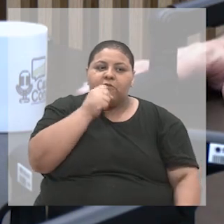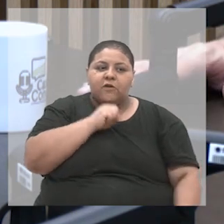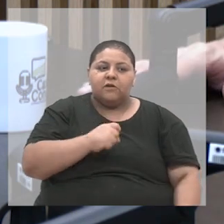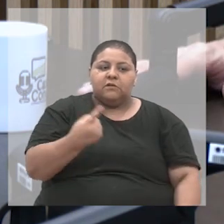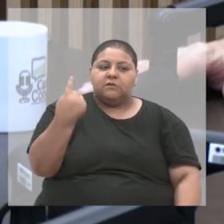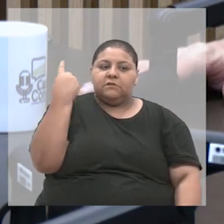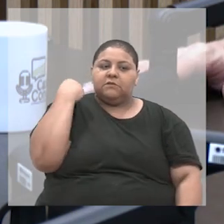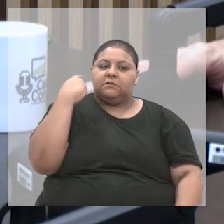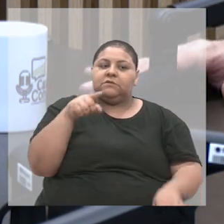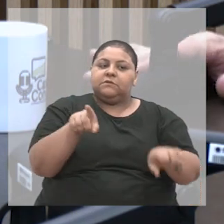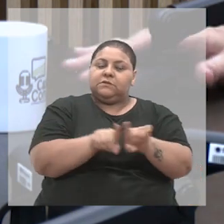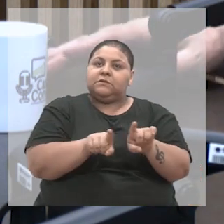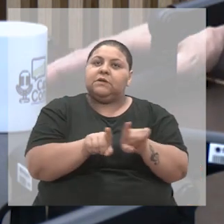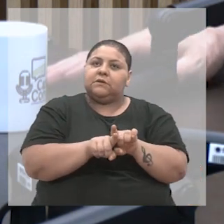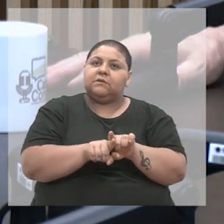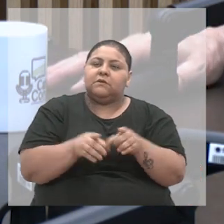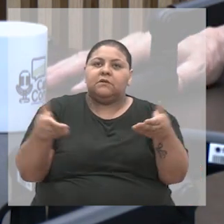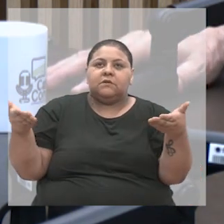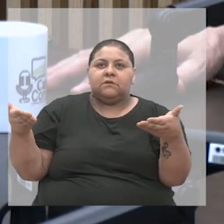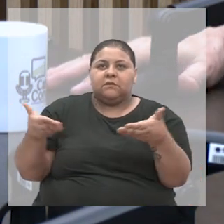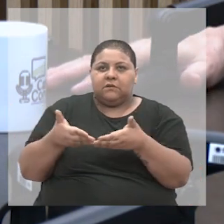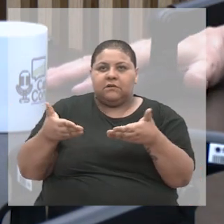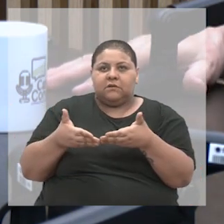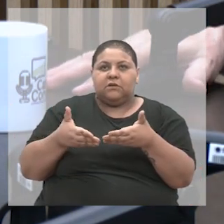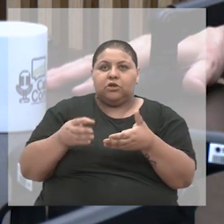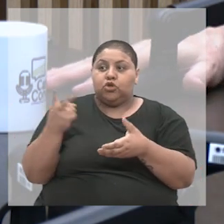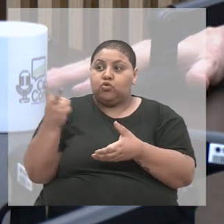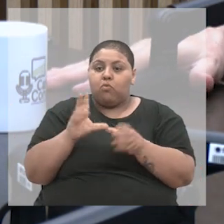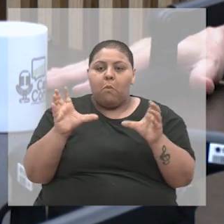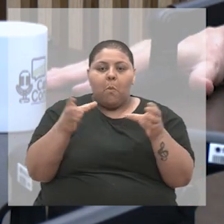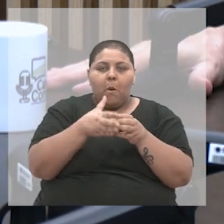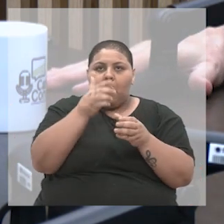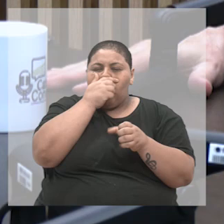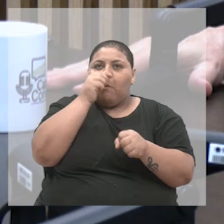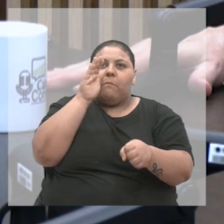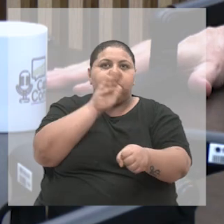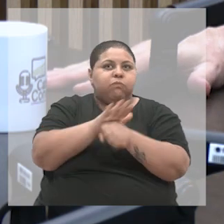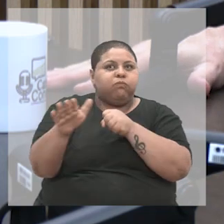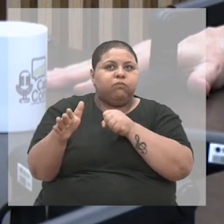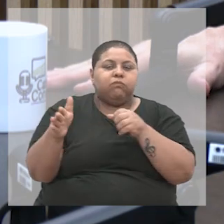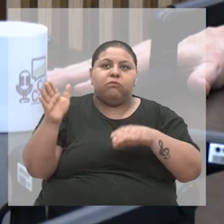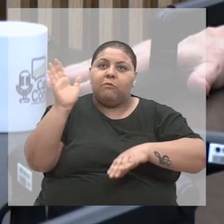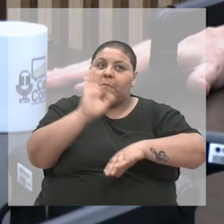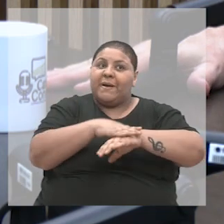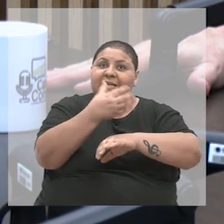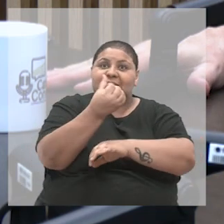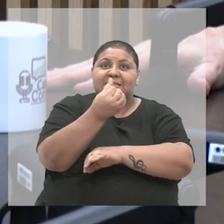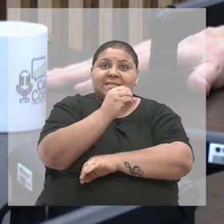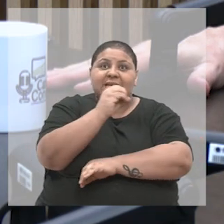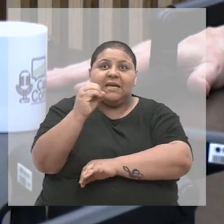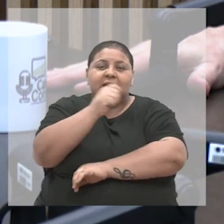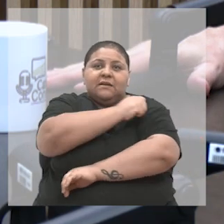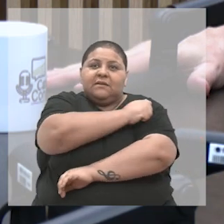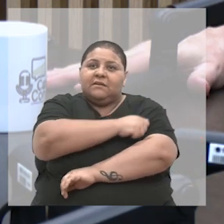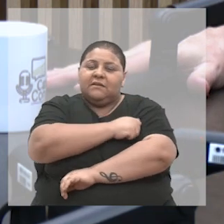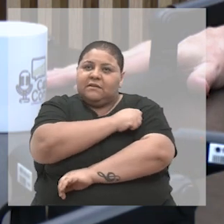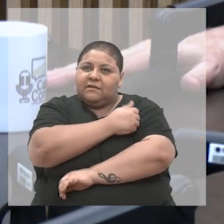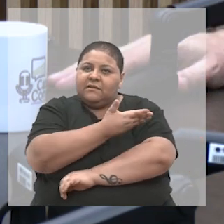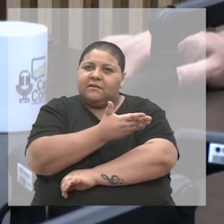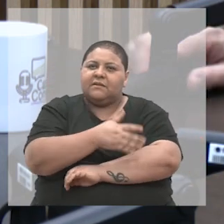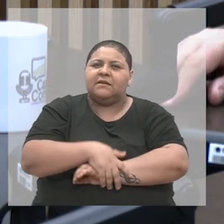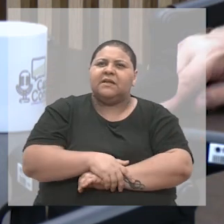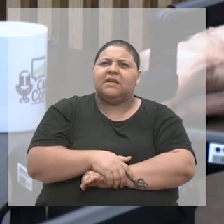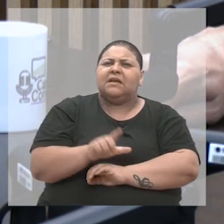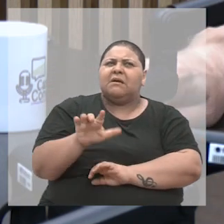E eles têm essa vivência. A gente está com as 2 turmas lotadas, estão mais de 60 alunos ali. Só no handebol recreio tem